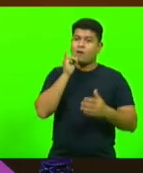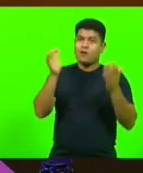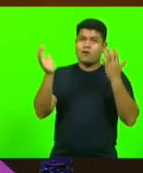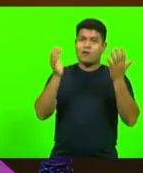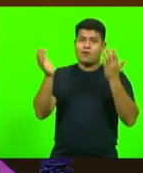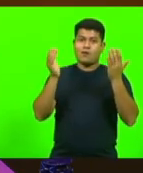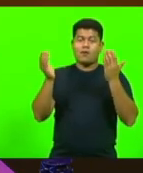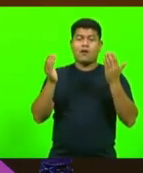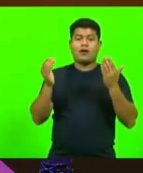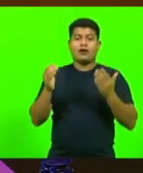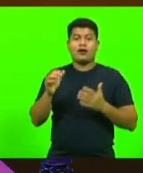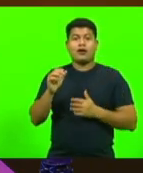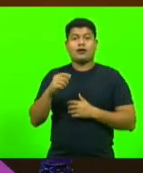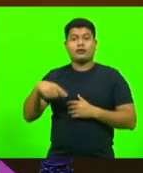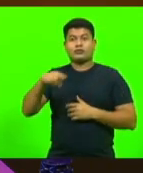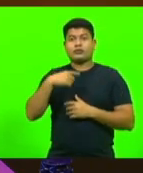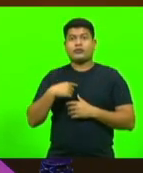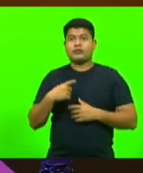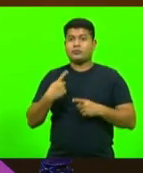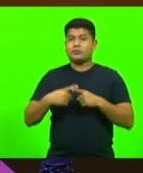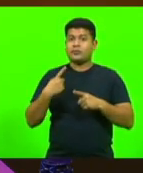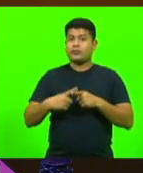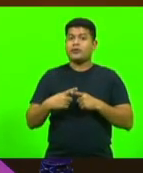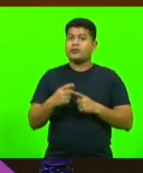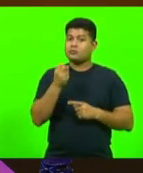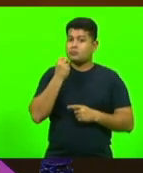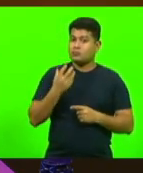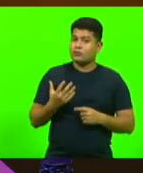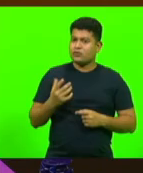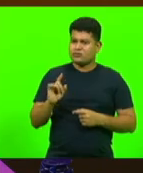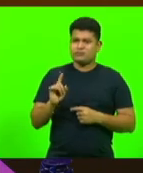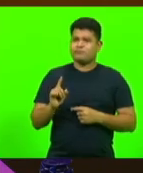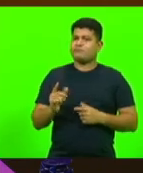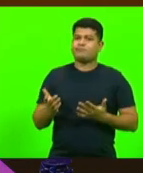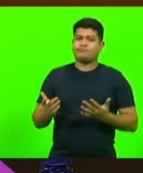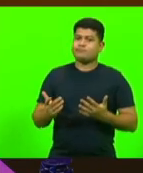Leitão aqui é porque o negócio não é bom não né